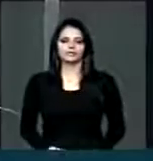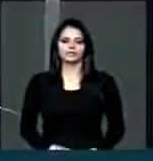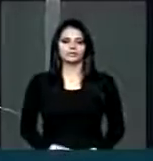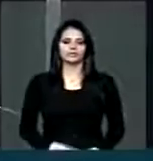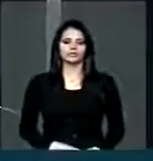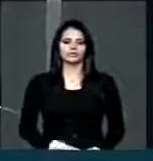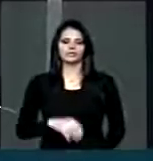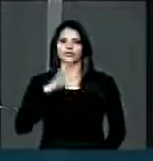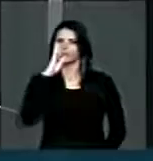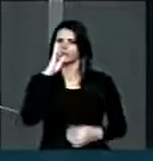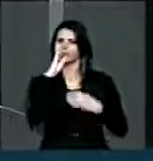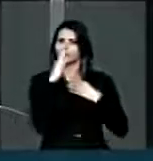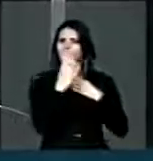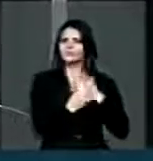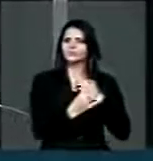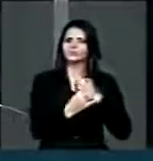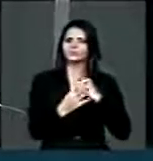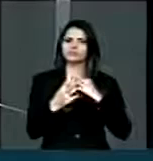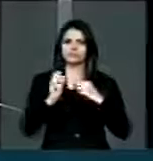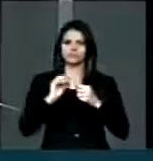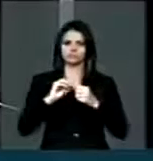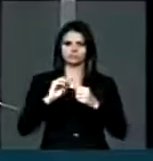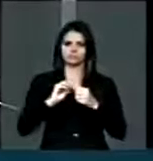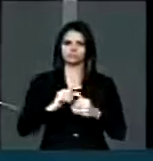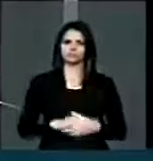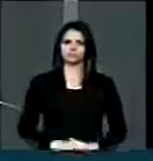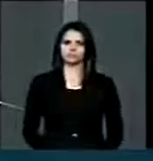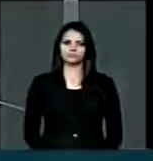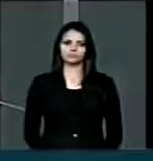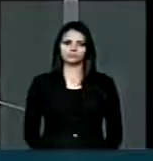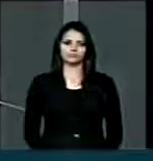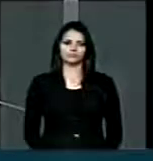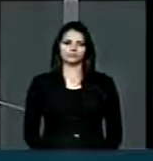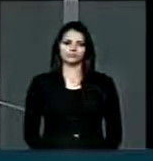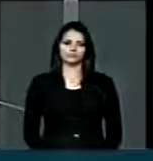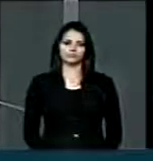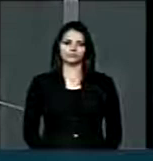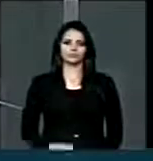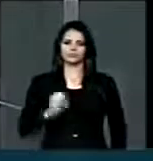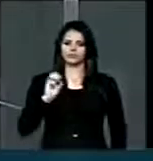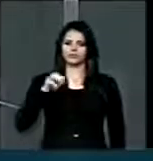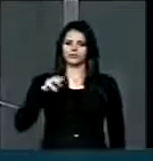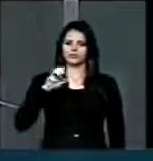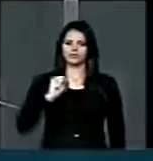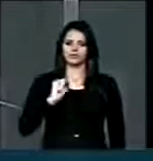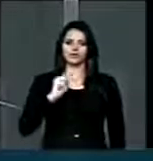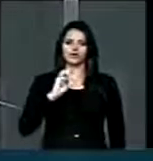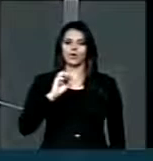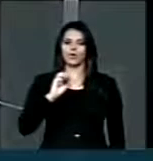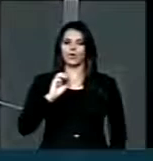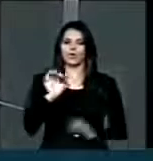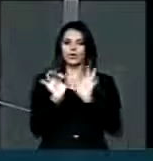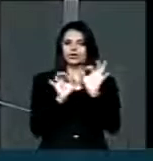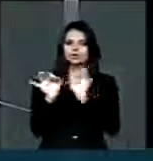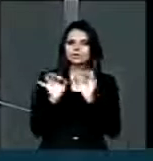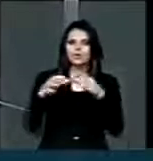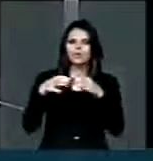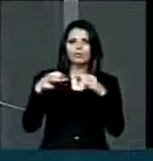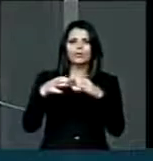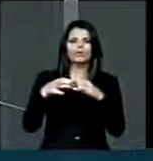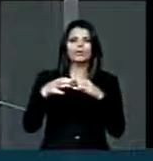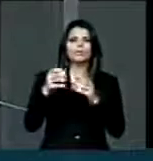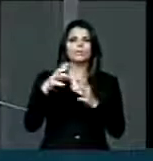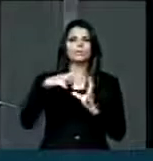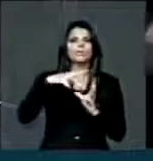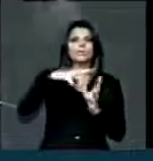das acusações feitas pela OMC, que é a Organização Mundial do Comércio, e